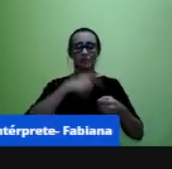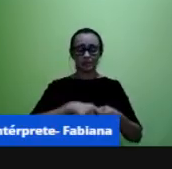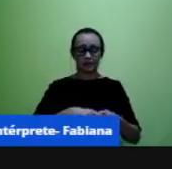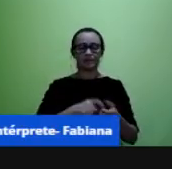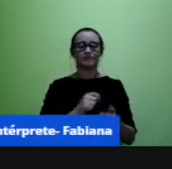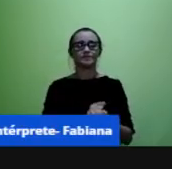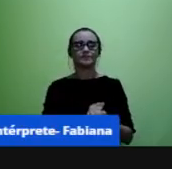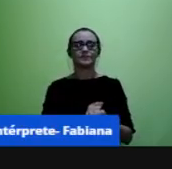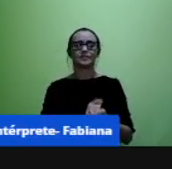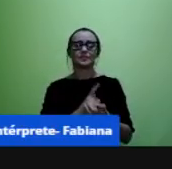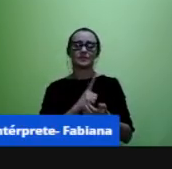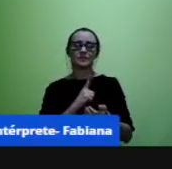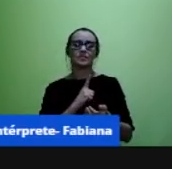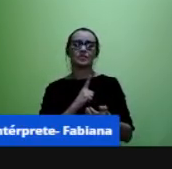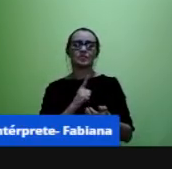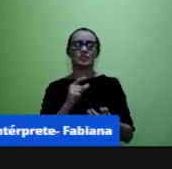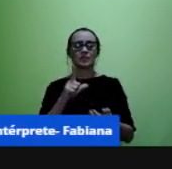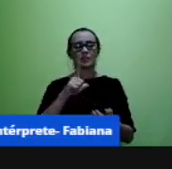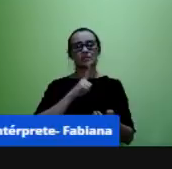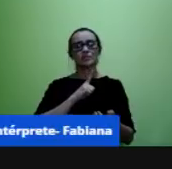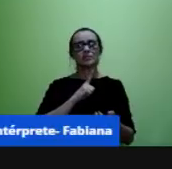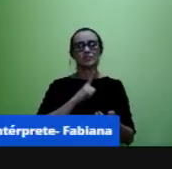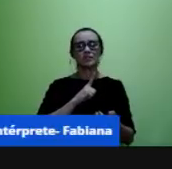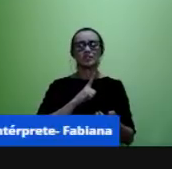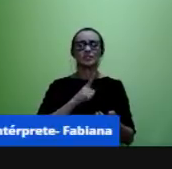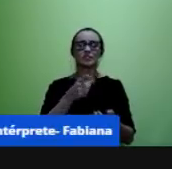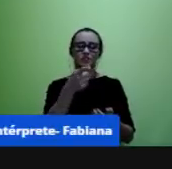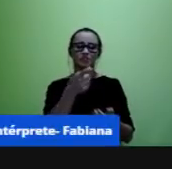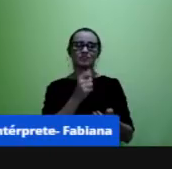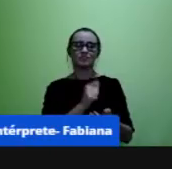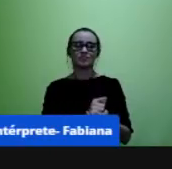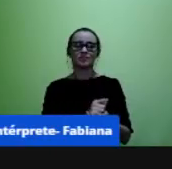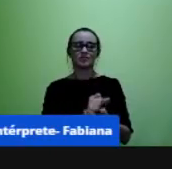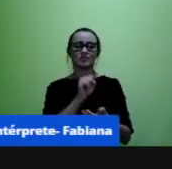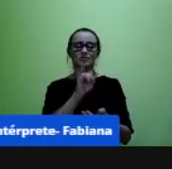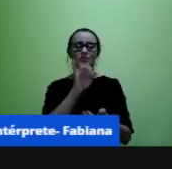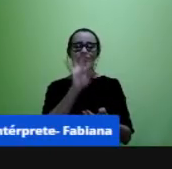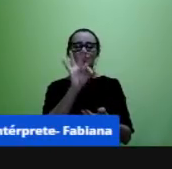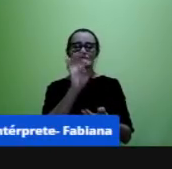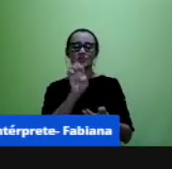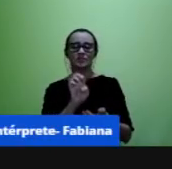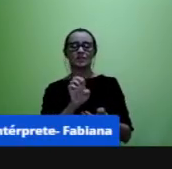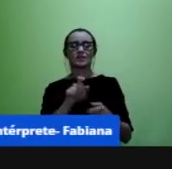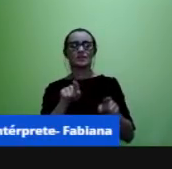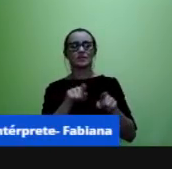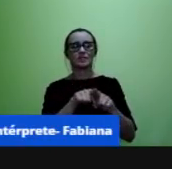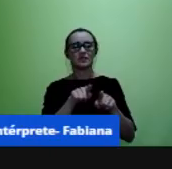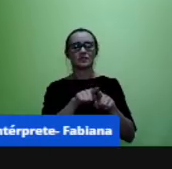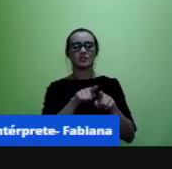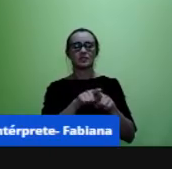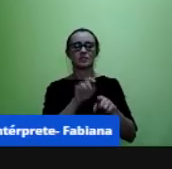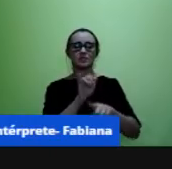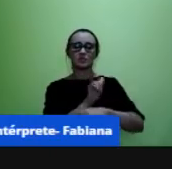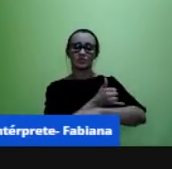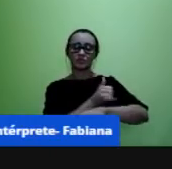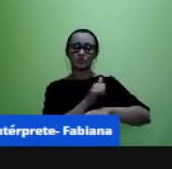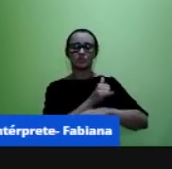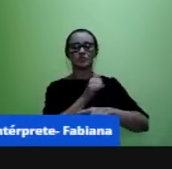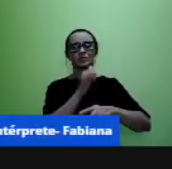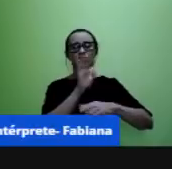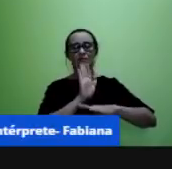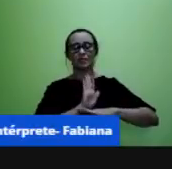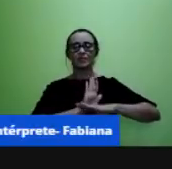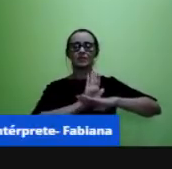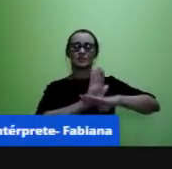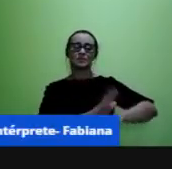site, e eu peço desculpa pela falta de atualização, e também um canal no YouTube para auxiliar tanto os meus alunos